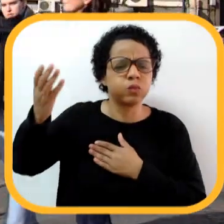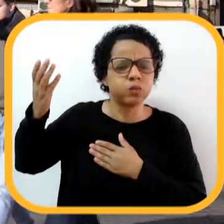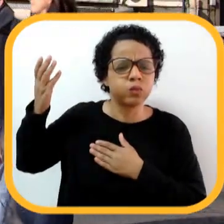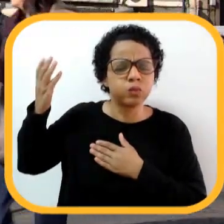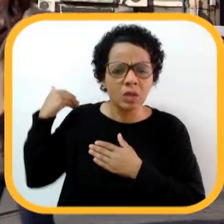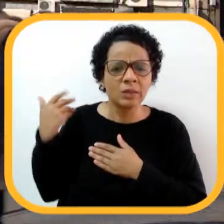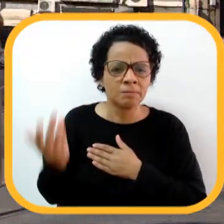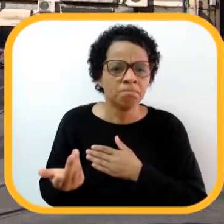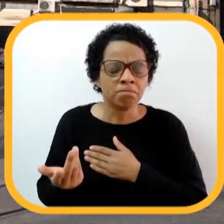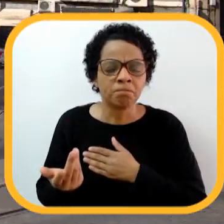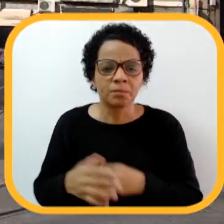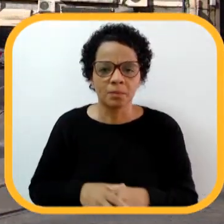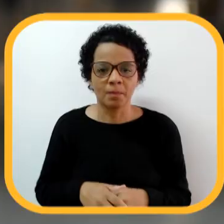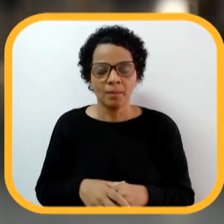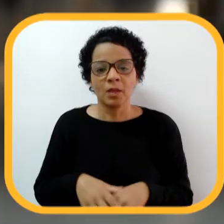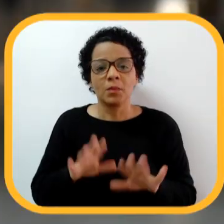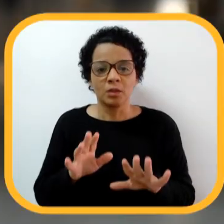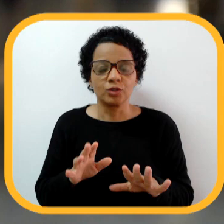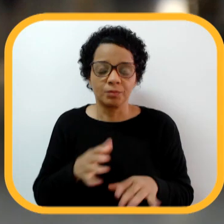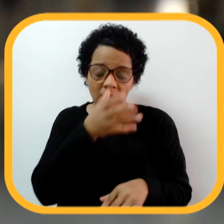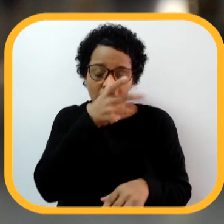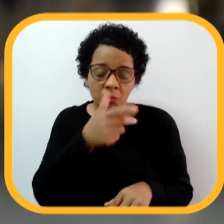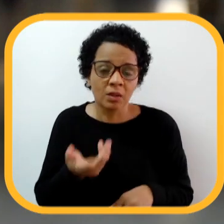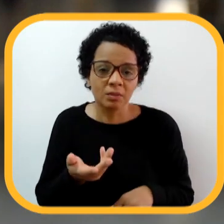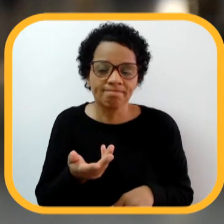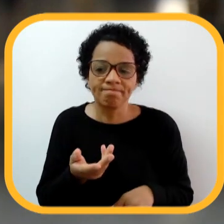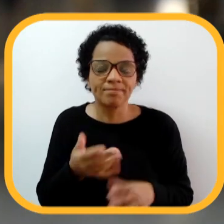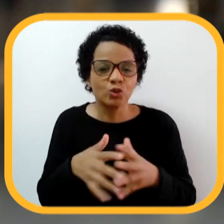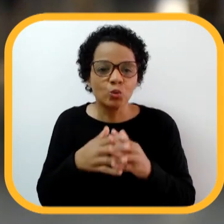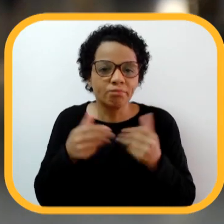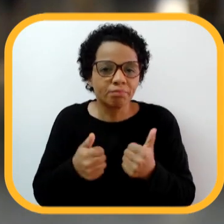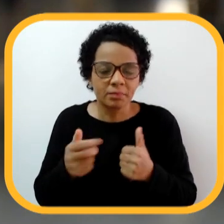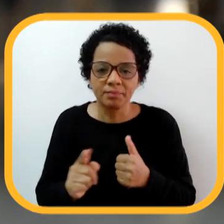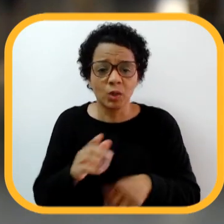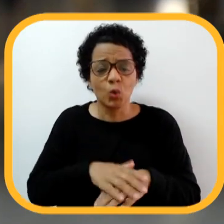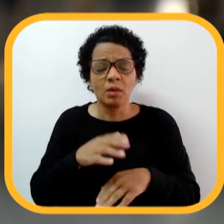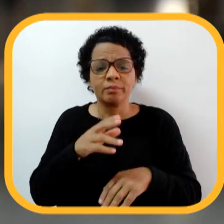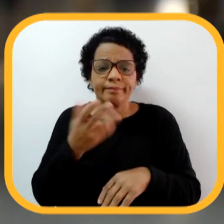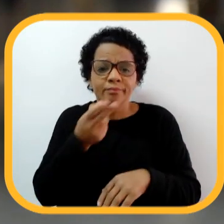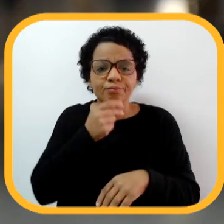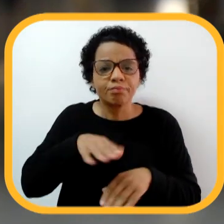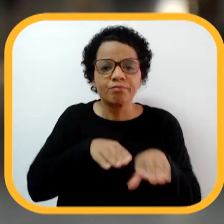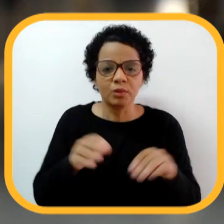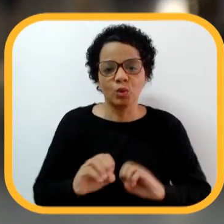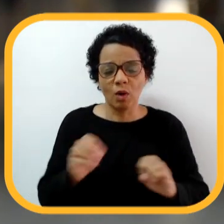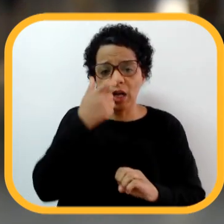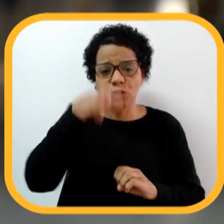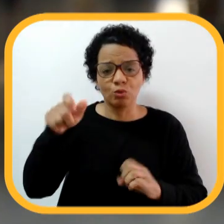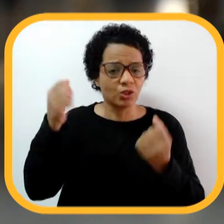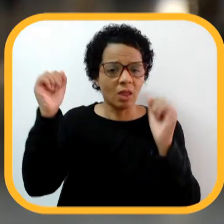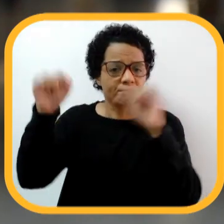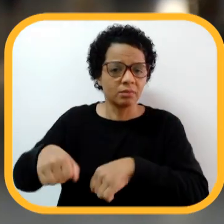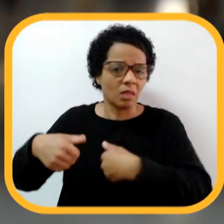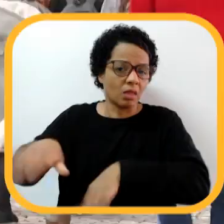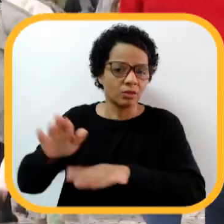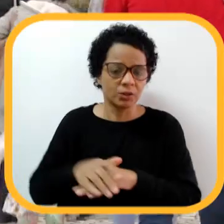praticamente da origem, mas muitos deles não estão em bom estado. Infelizmente, como não houve sismos, as pessoas desleixaram-se, e